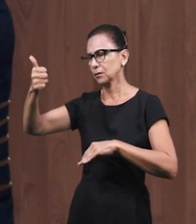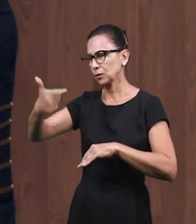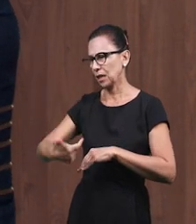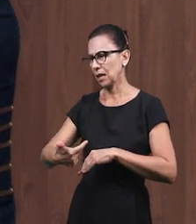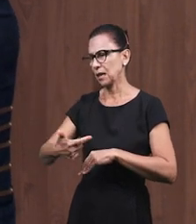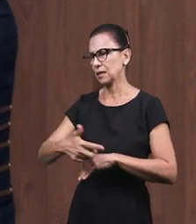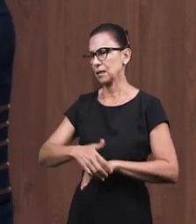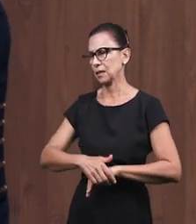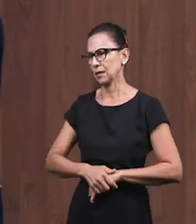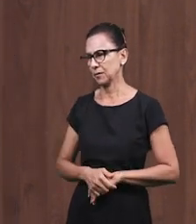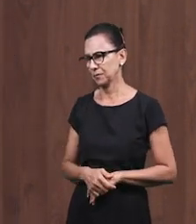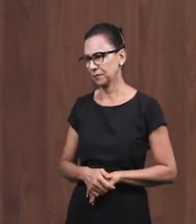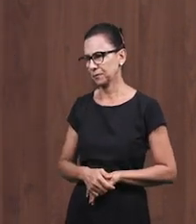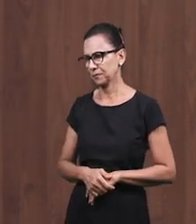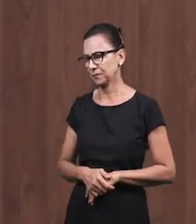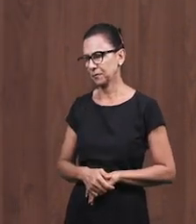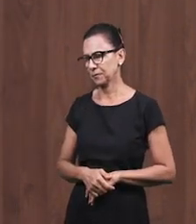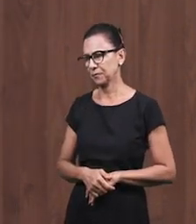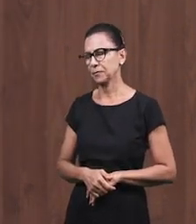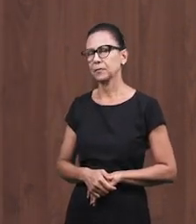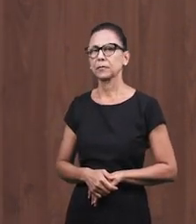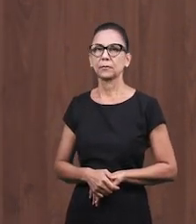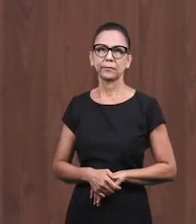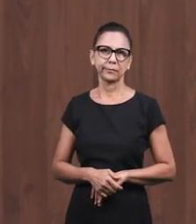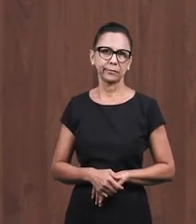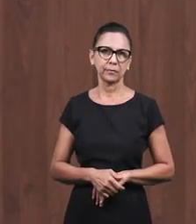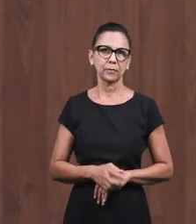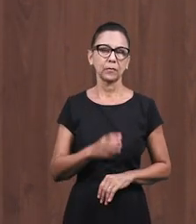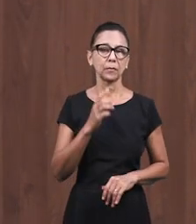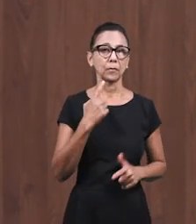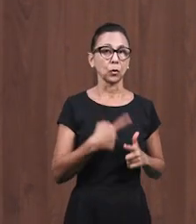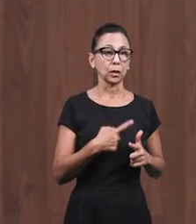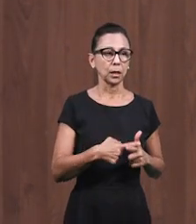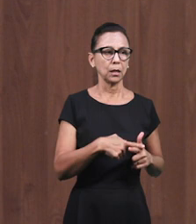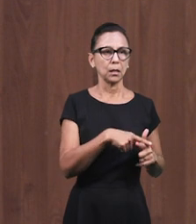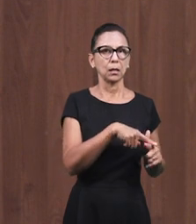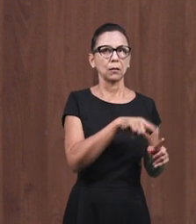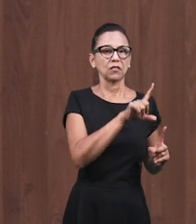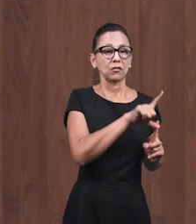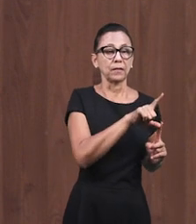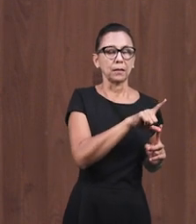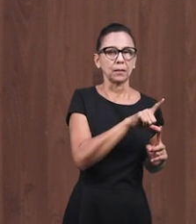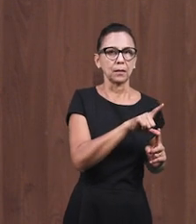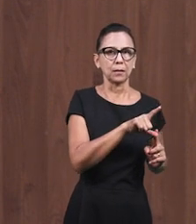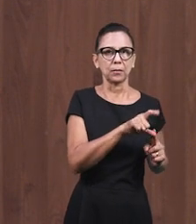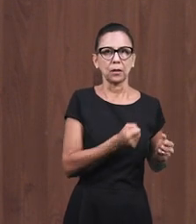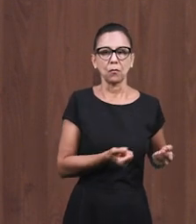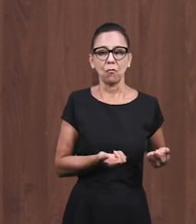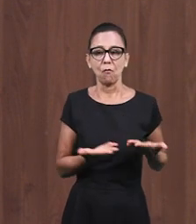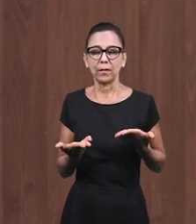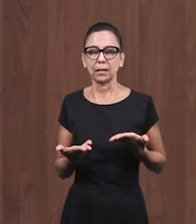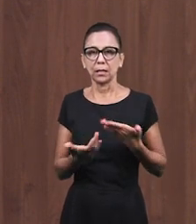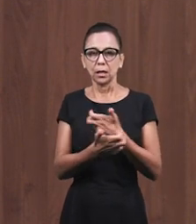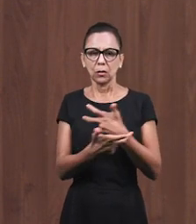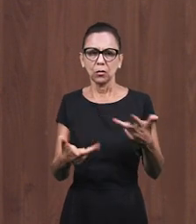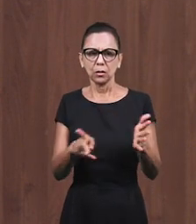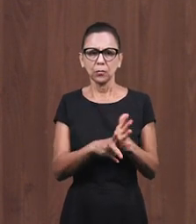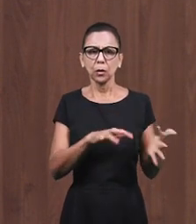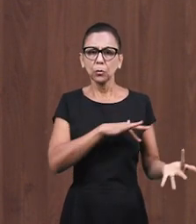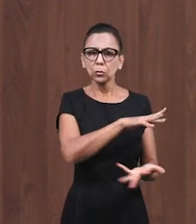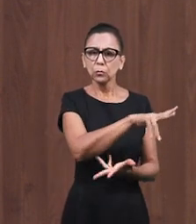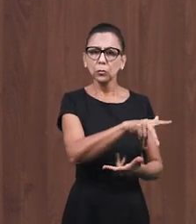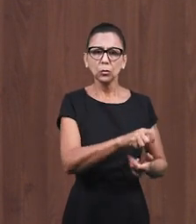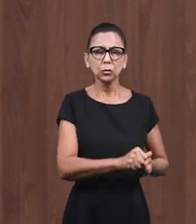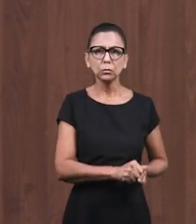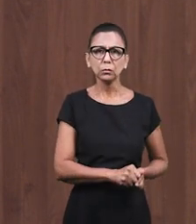são melhores que as coisas que o Senhor tem nos dado. E a melhor, o que ele fala para nós